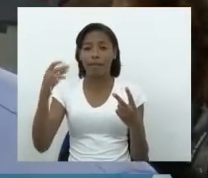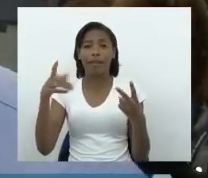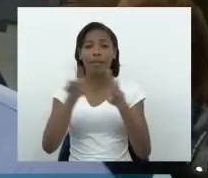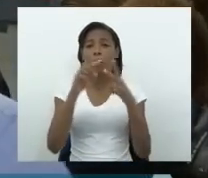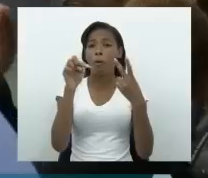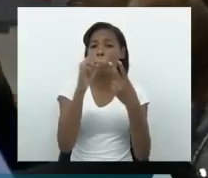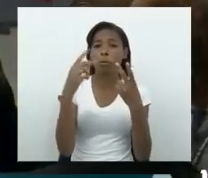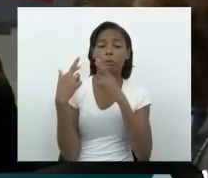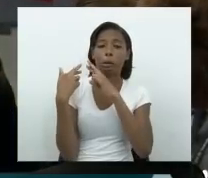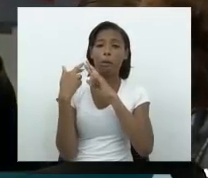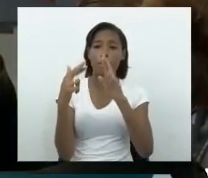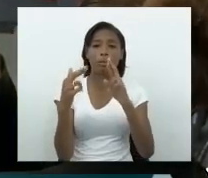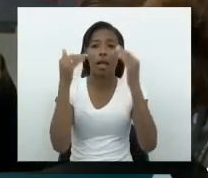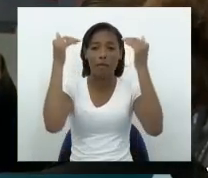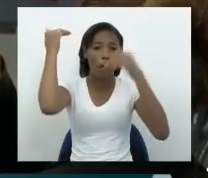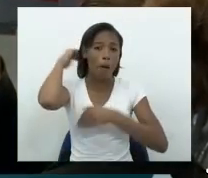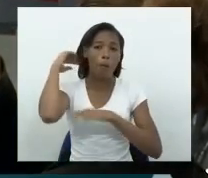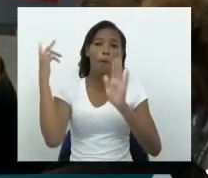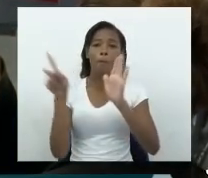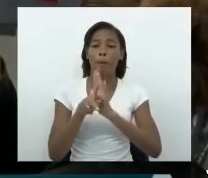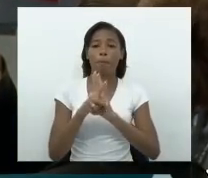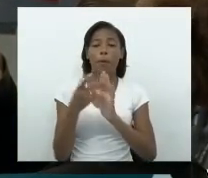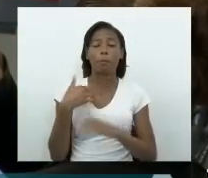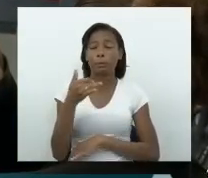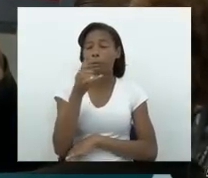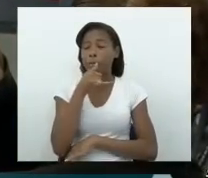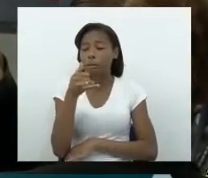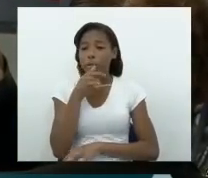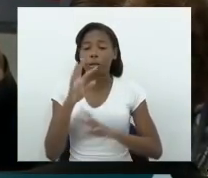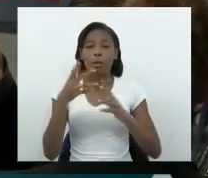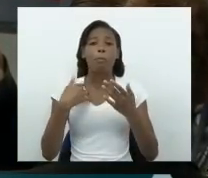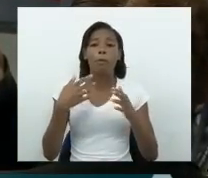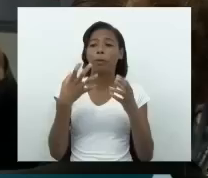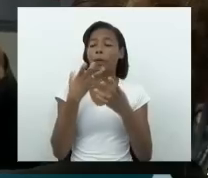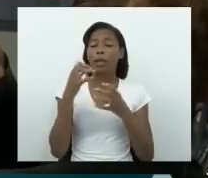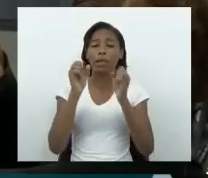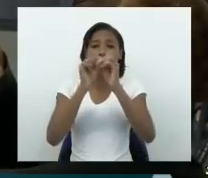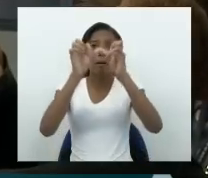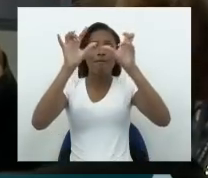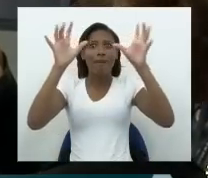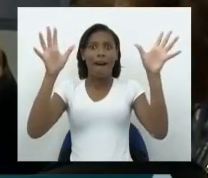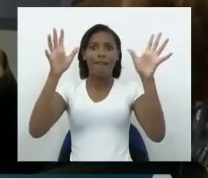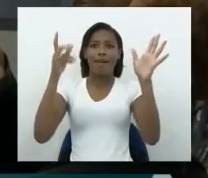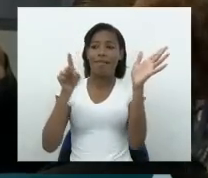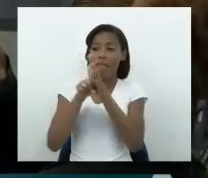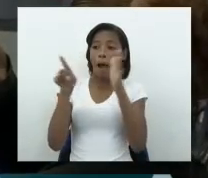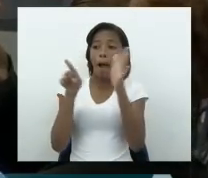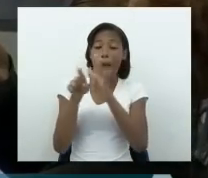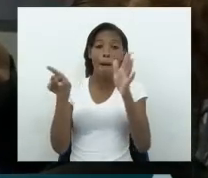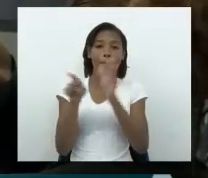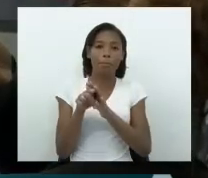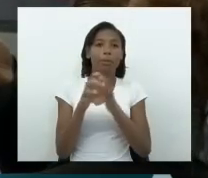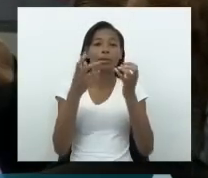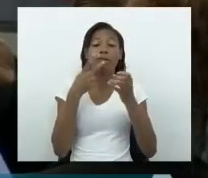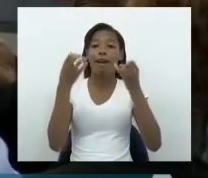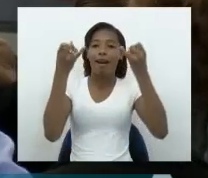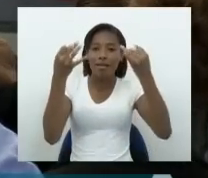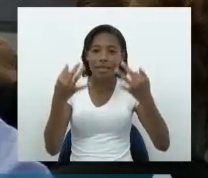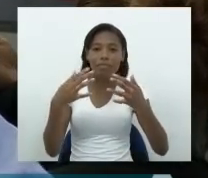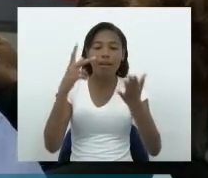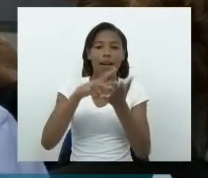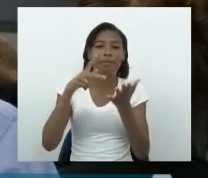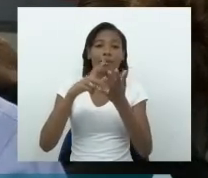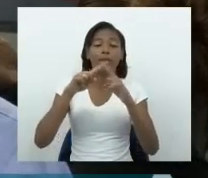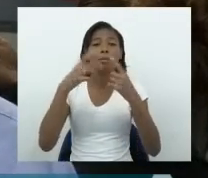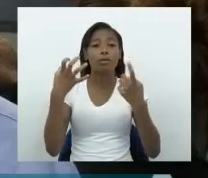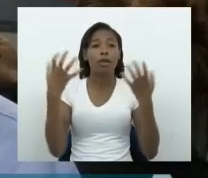Correia. Então eu lamento a ausência deles, porque eu queria brilhantar o debate aqui, para nós falarmos a realidade. Mas eu